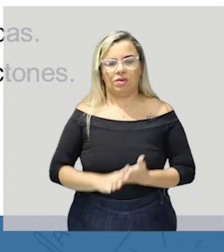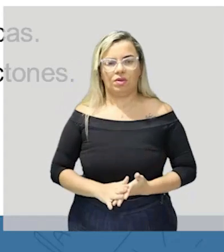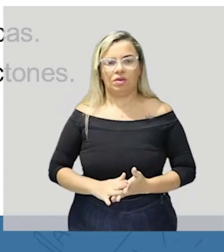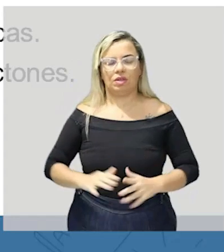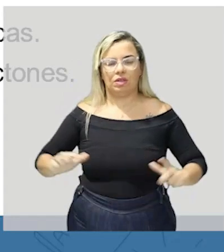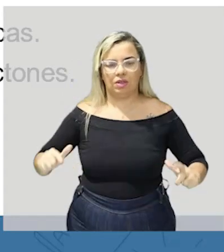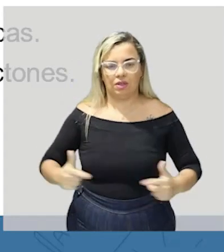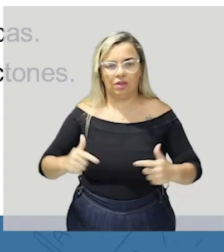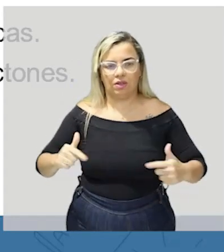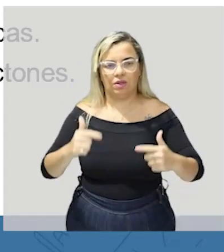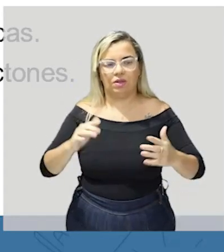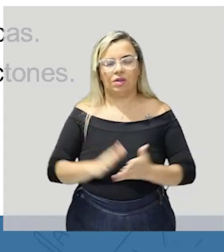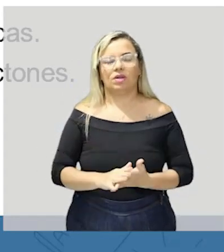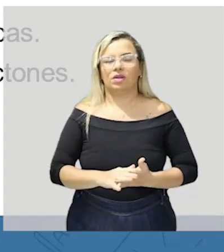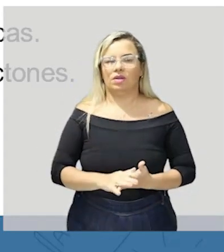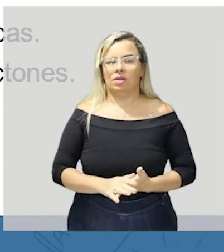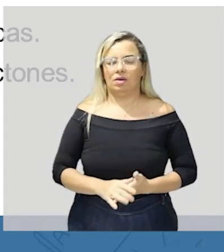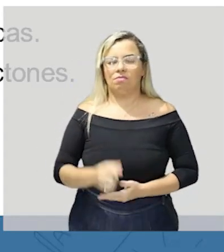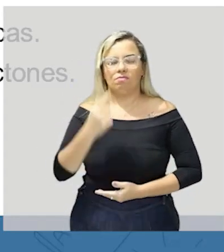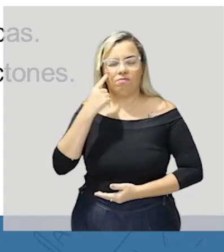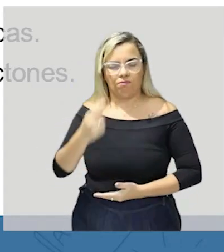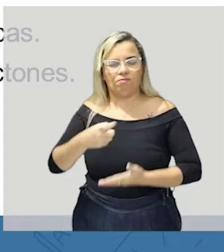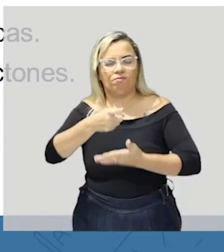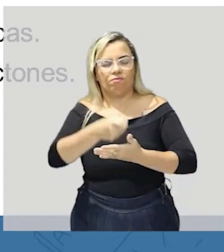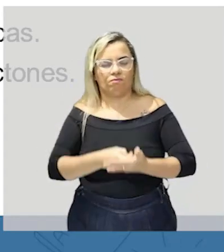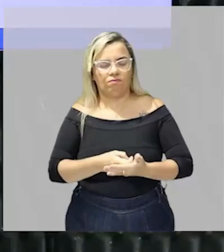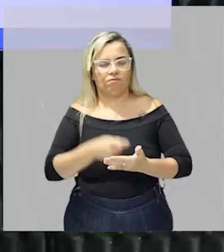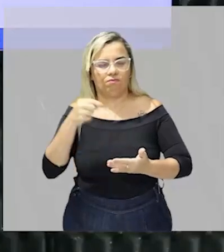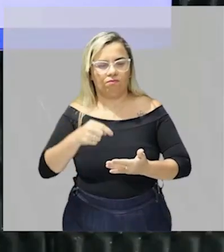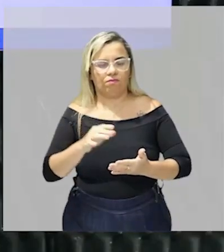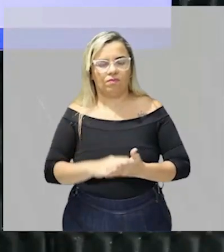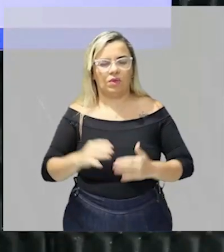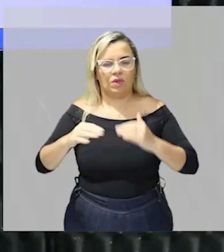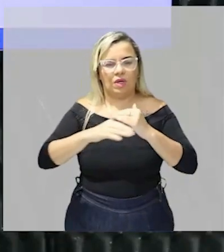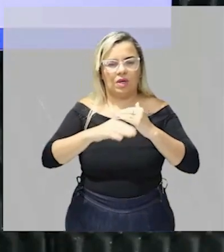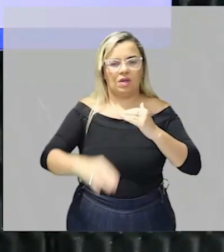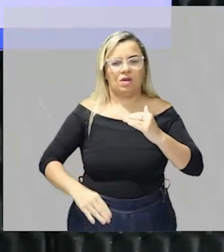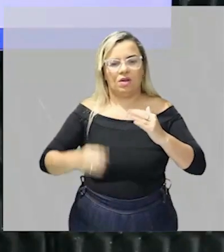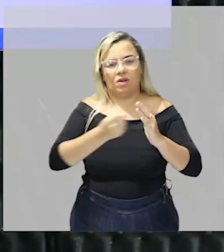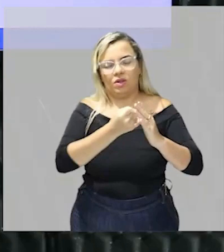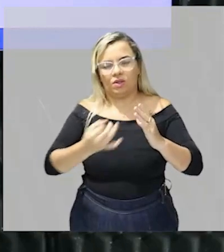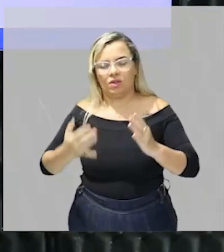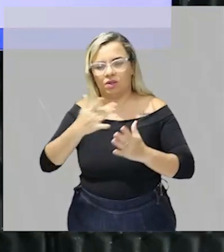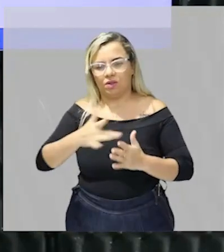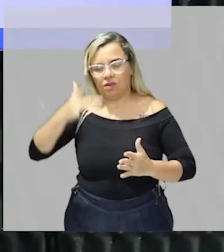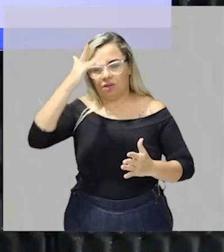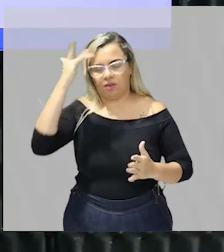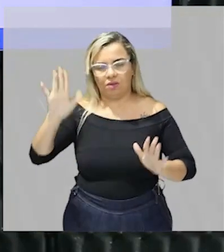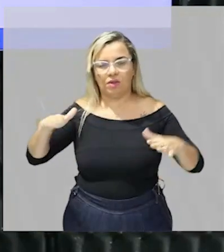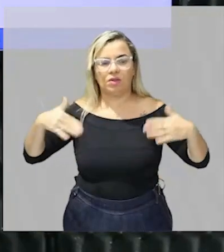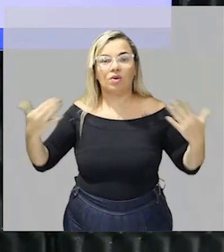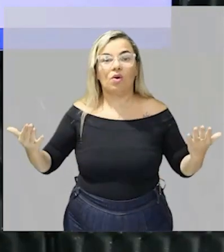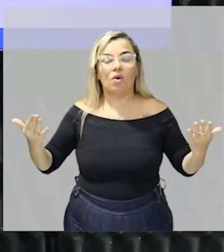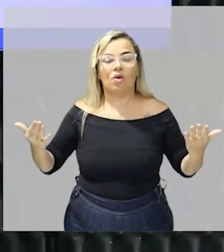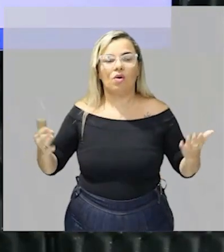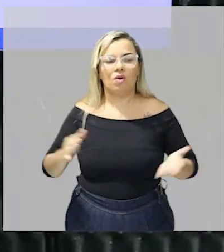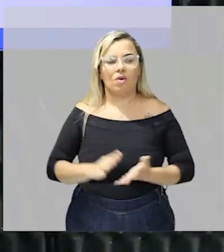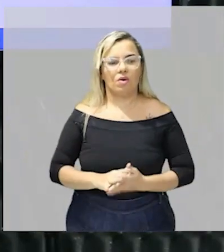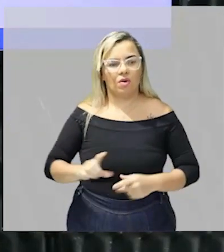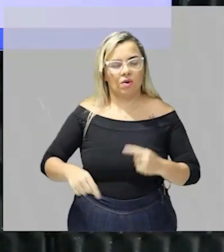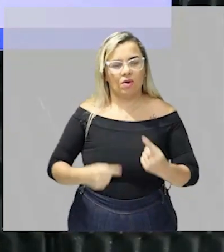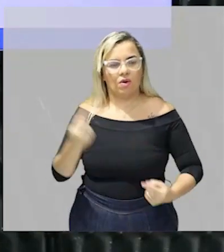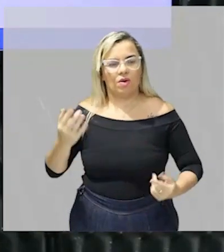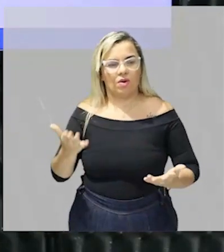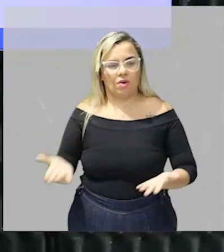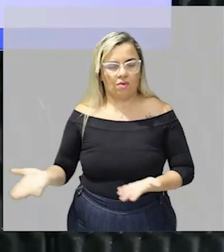isso. Desigualdades numéricas dos conquistadores em relação aos conquistados, em relação aos astecas. Levantadas,